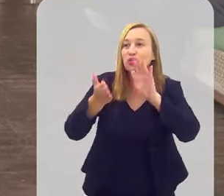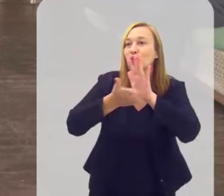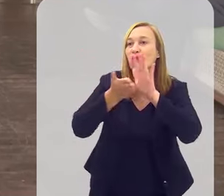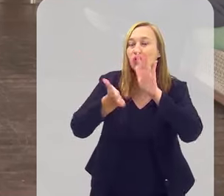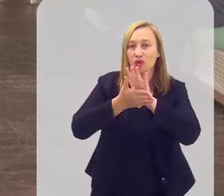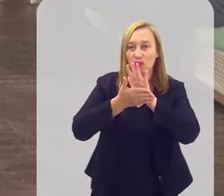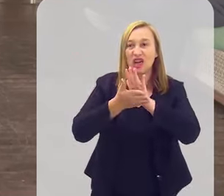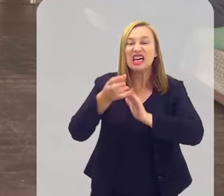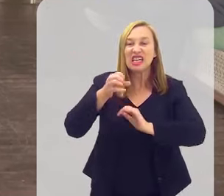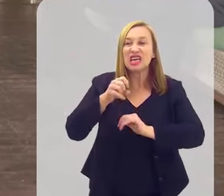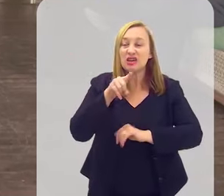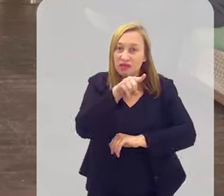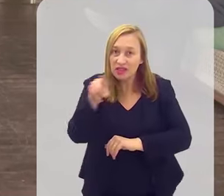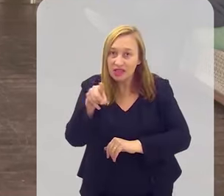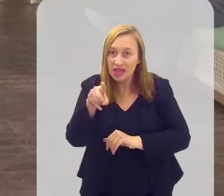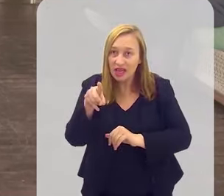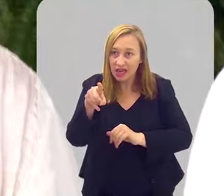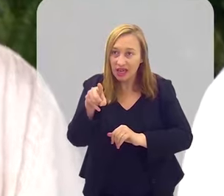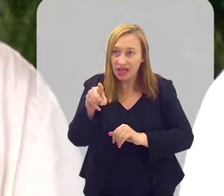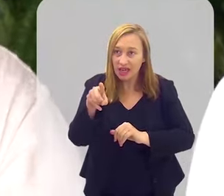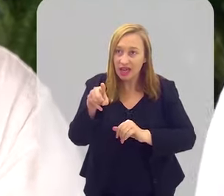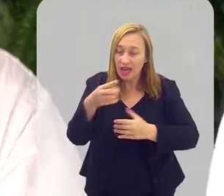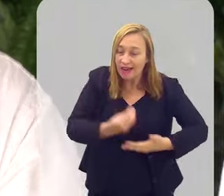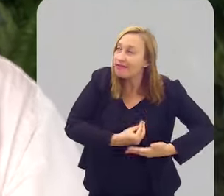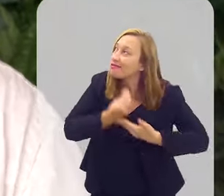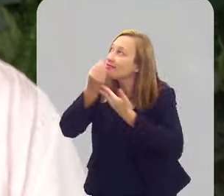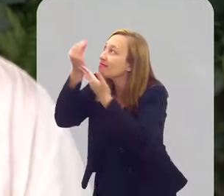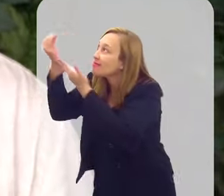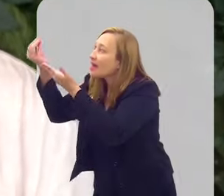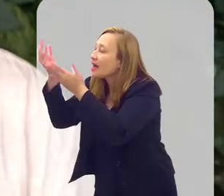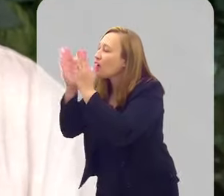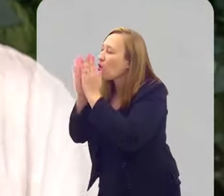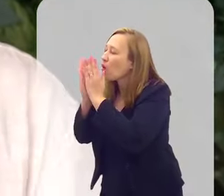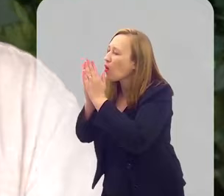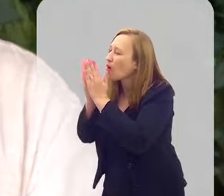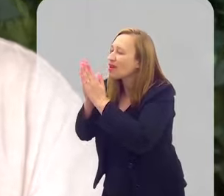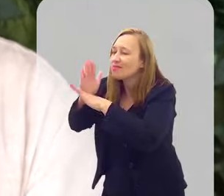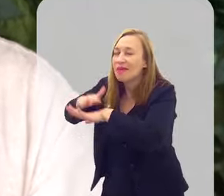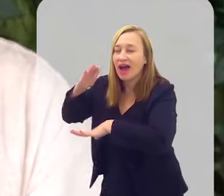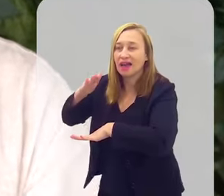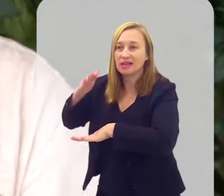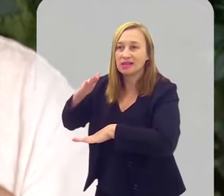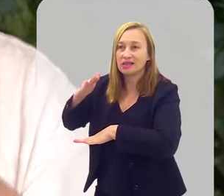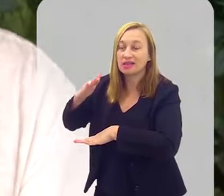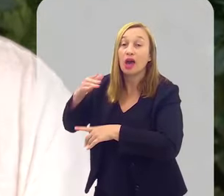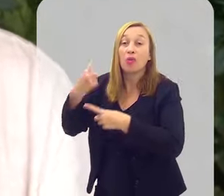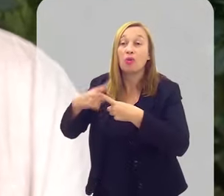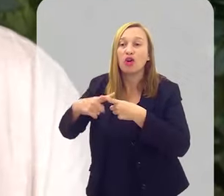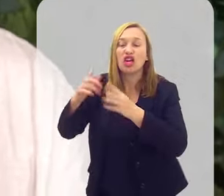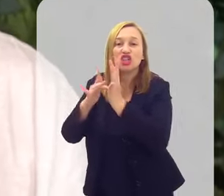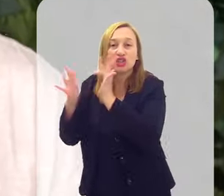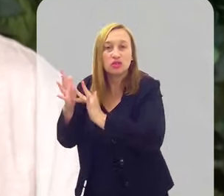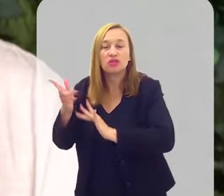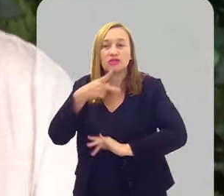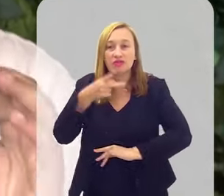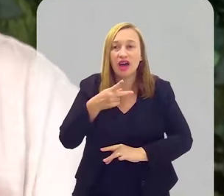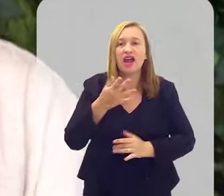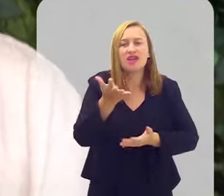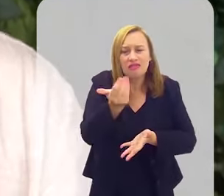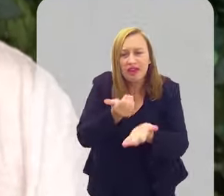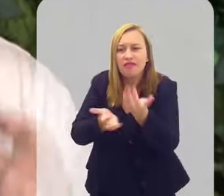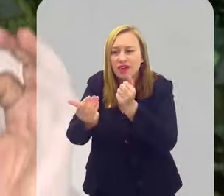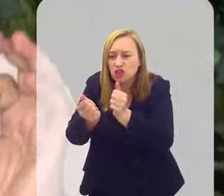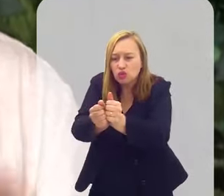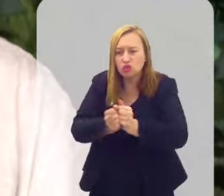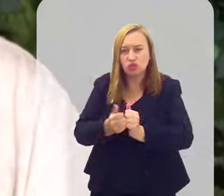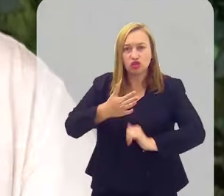e você que está com o teu coração afing se apega mais a Deus coloque as suas aflições nas mãos dele porque ele diz Vinde a